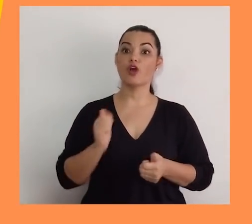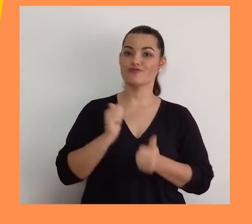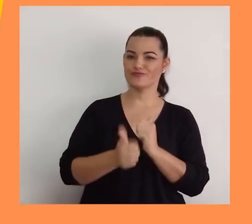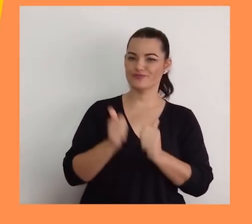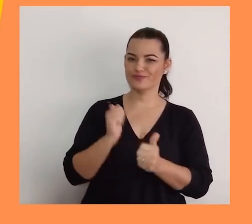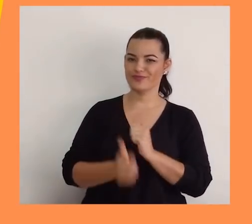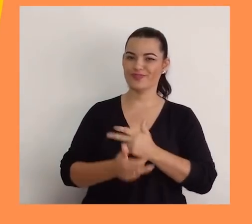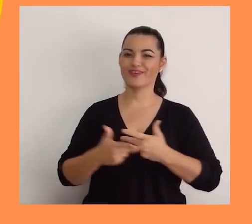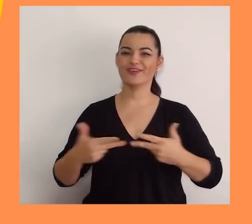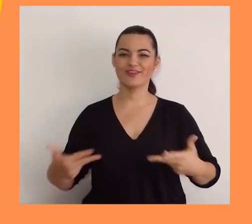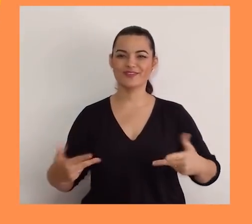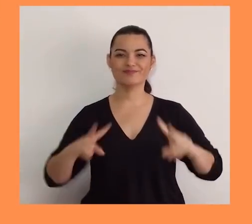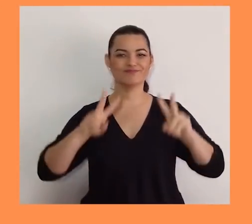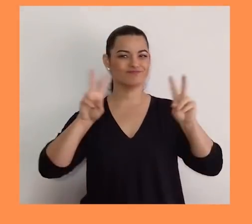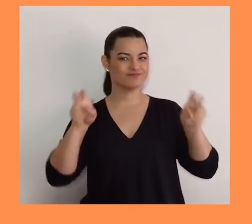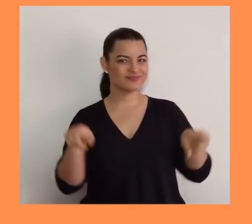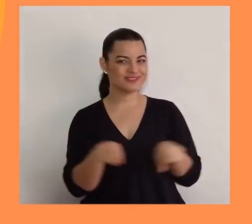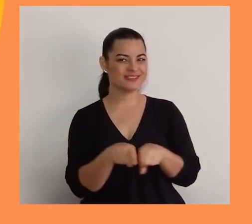futebol,